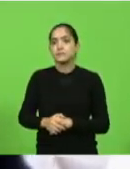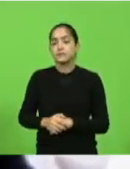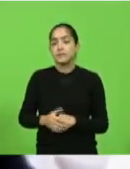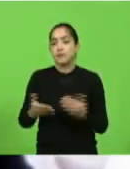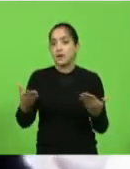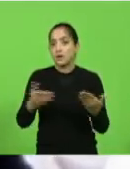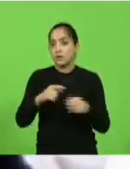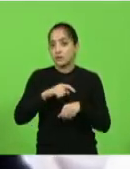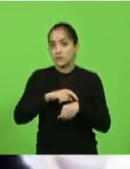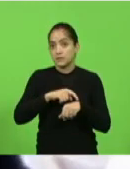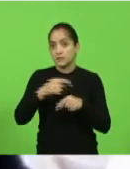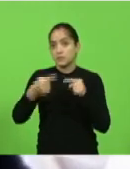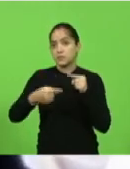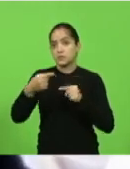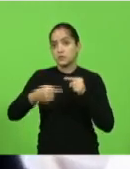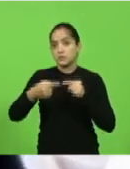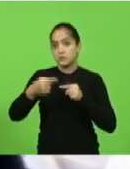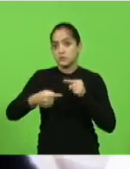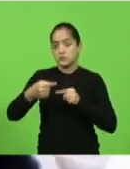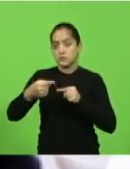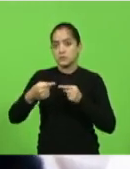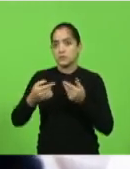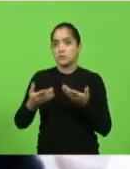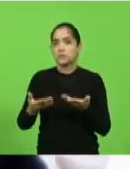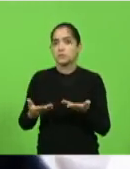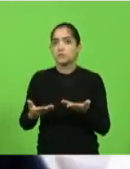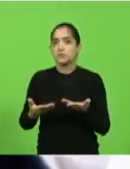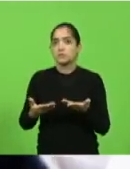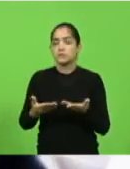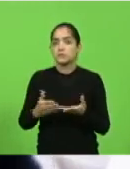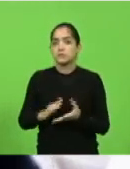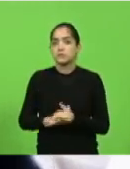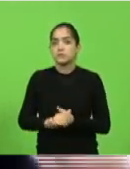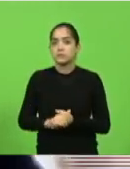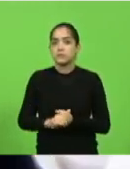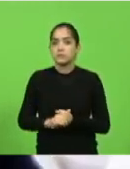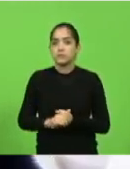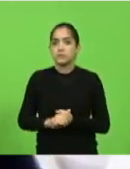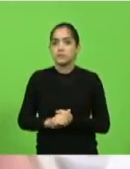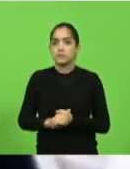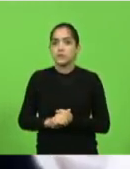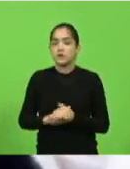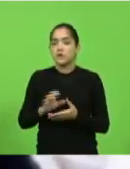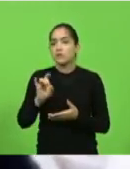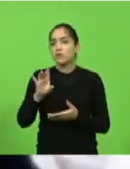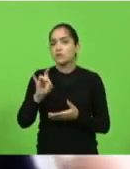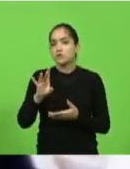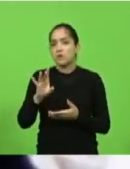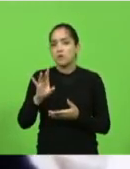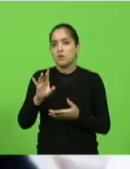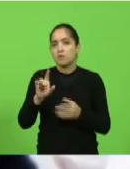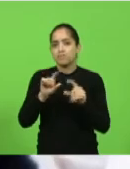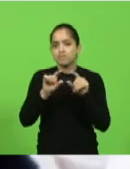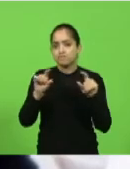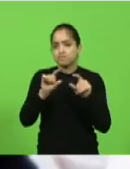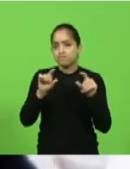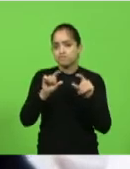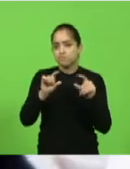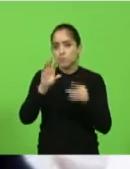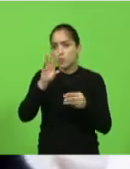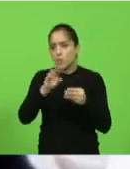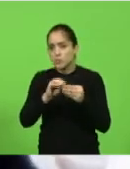da discussão, né, do processo, eu vou fazer apenas uma sinopse, né, do que eu estou acompanhando até